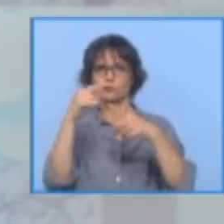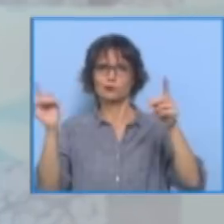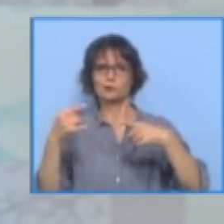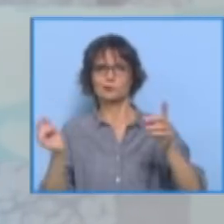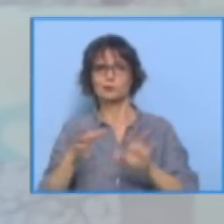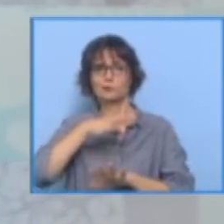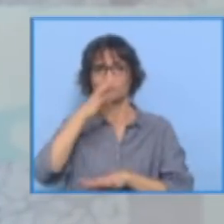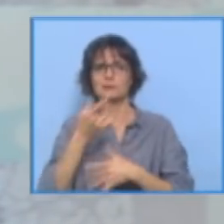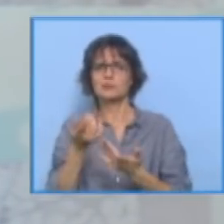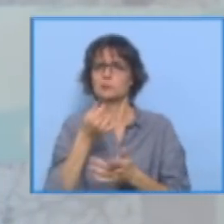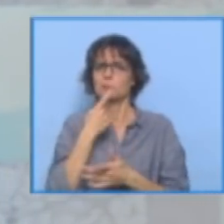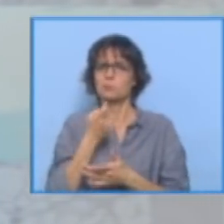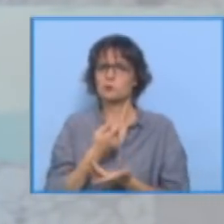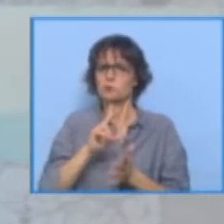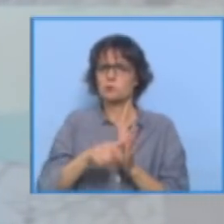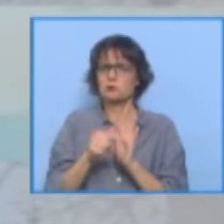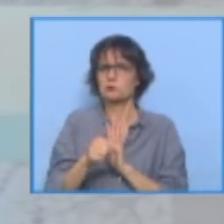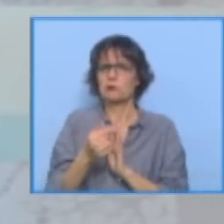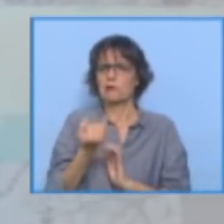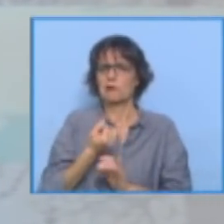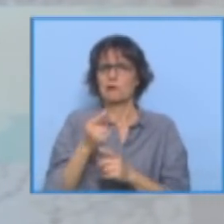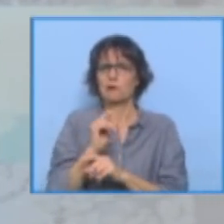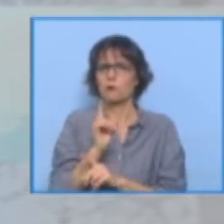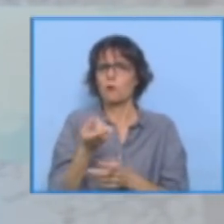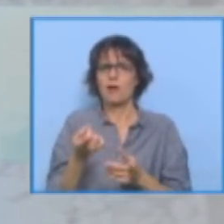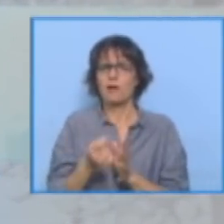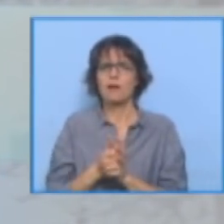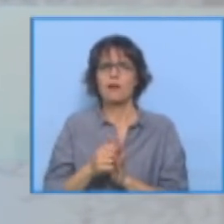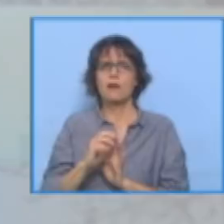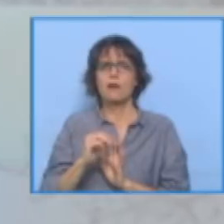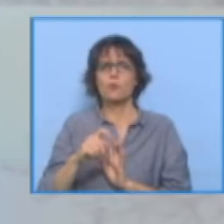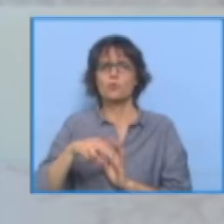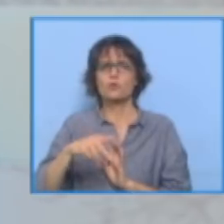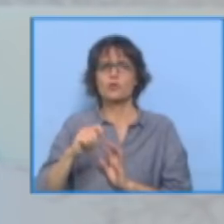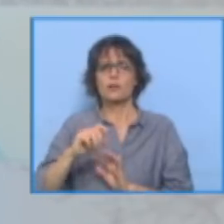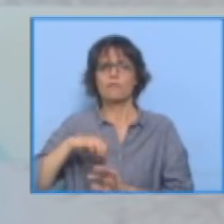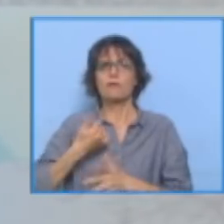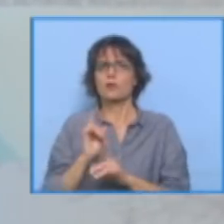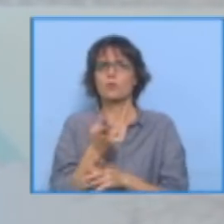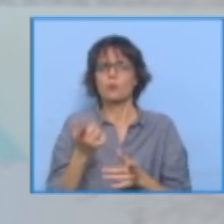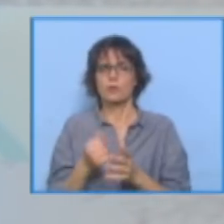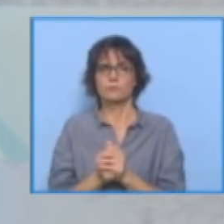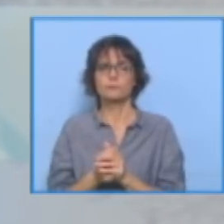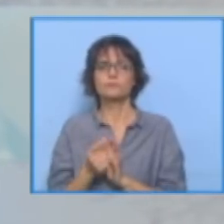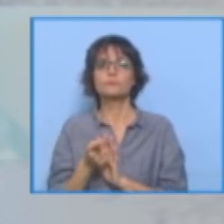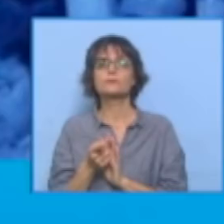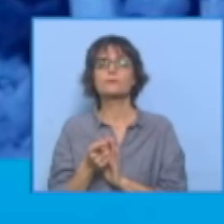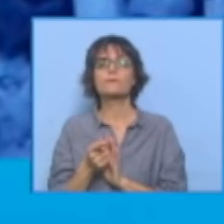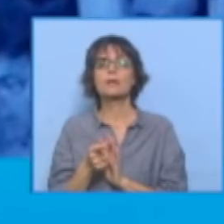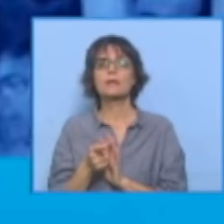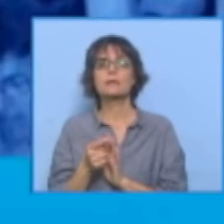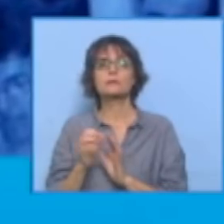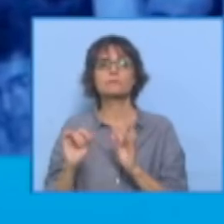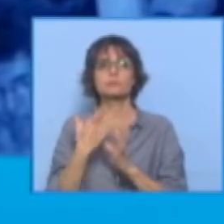perguntava-vos sobre a identidade deste projeto. O que é o Gene Verde? Madalena. Então, o Gene Verde surgiu nos anos 60, quando